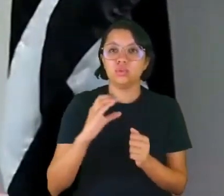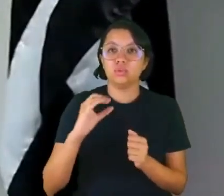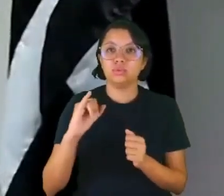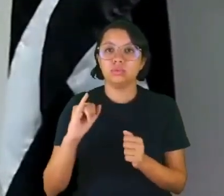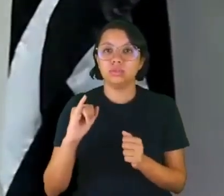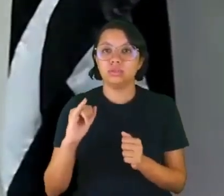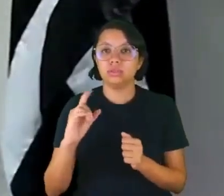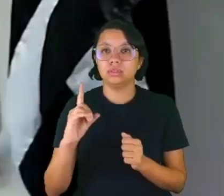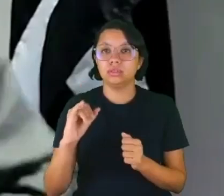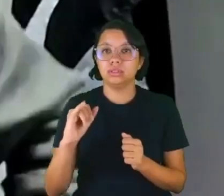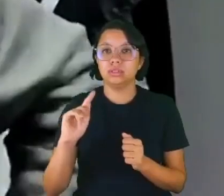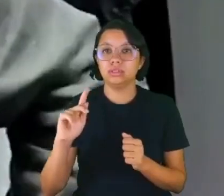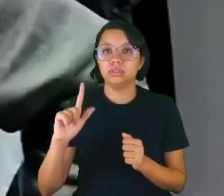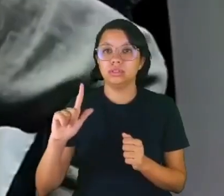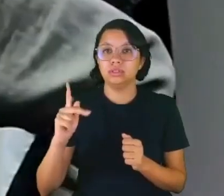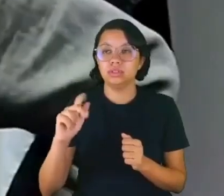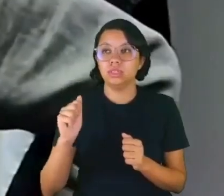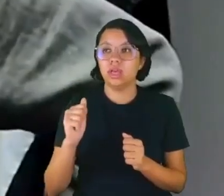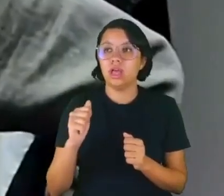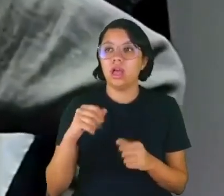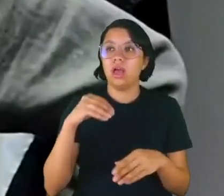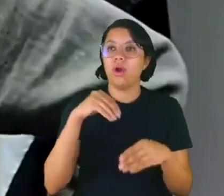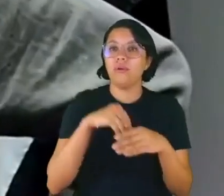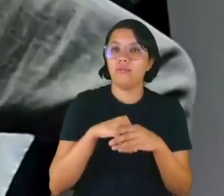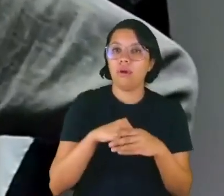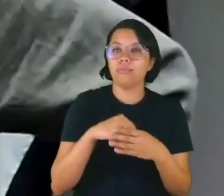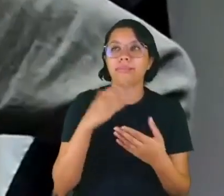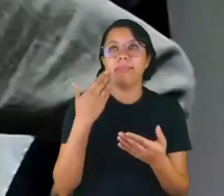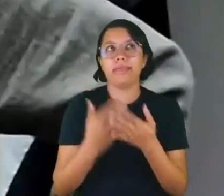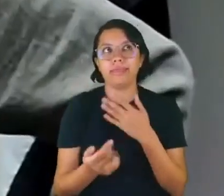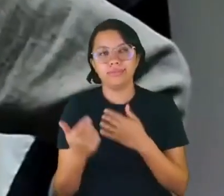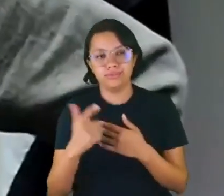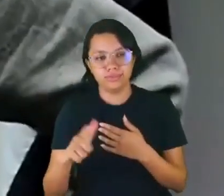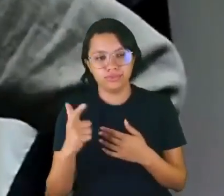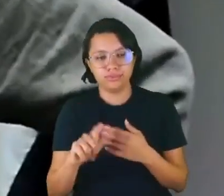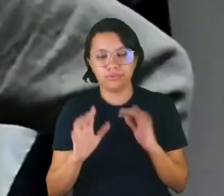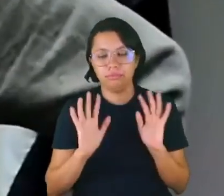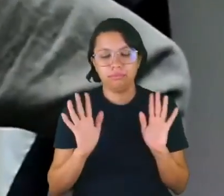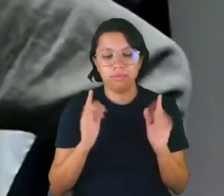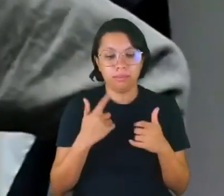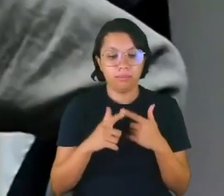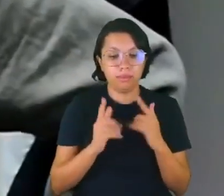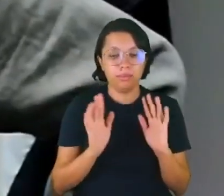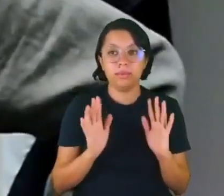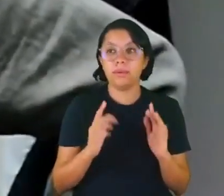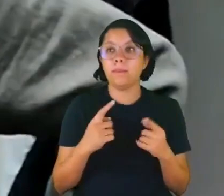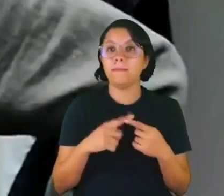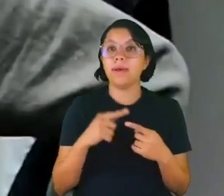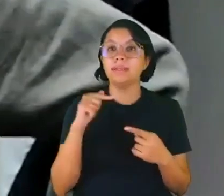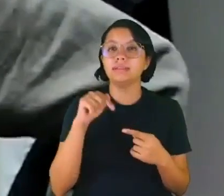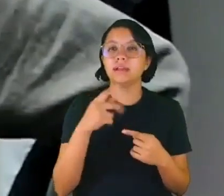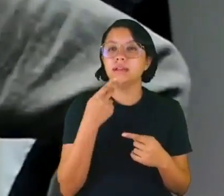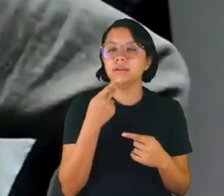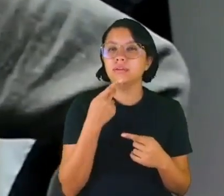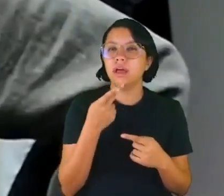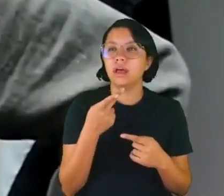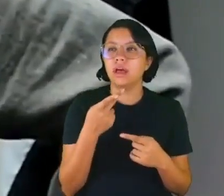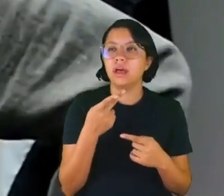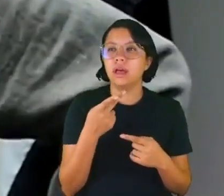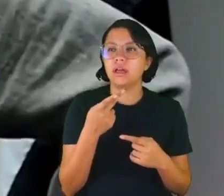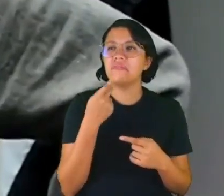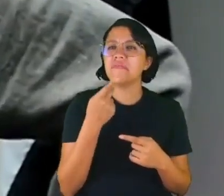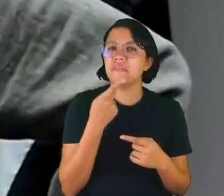perdi. Mas foi ali que eu falei, e falei mesmo, e aqui repito, porque eu falei lá, falei, não sei como é na sessão,